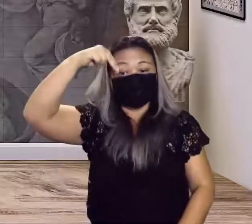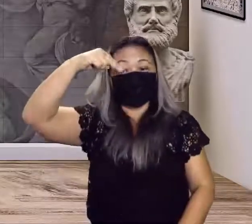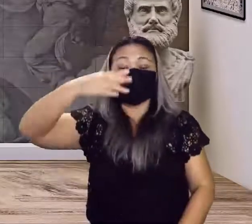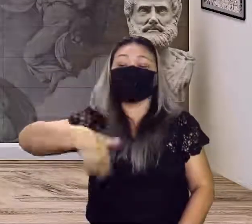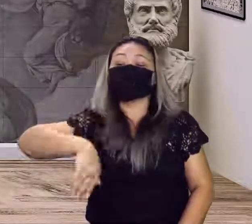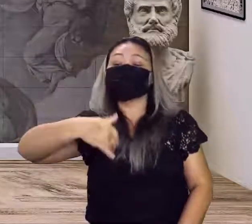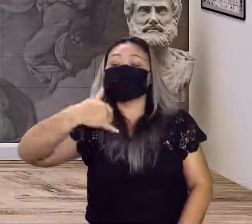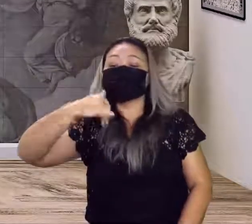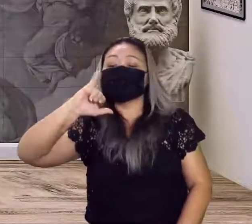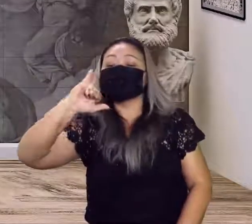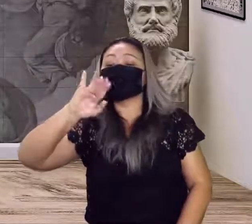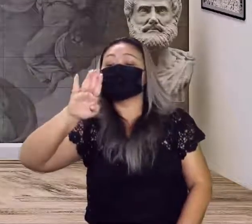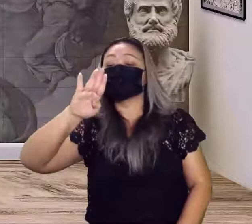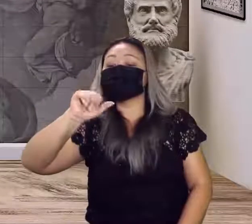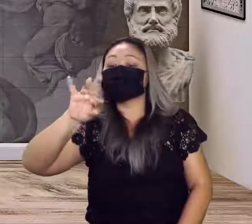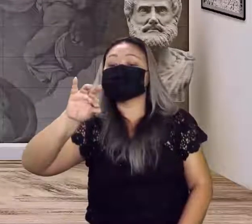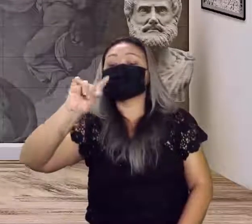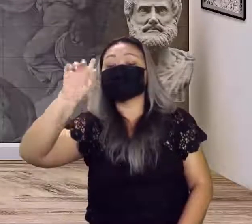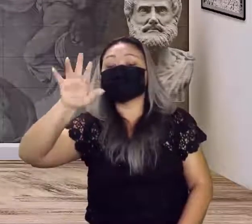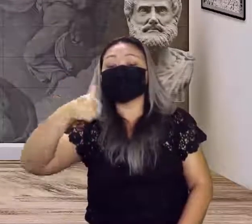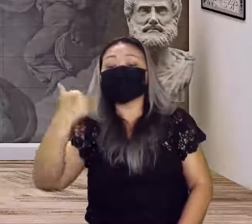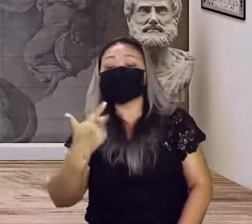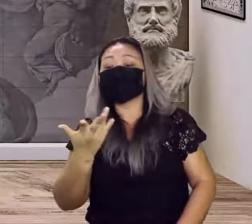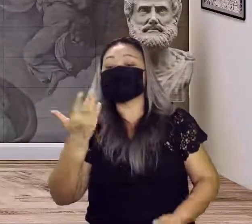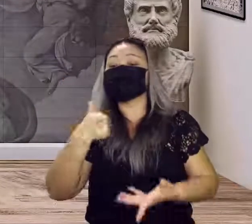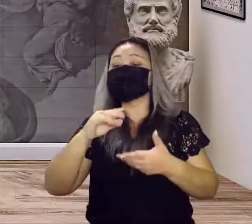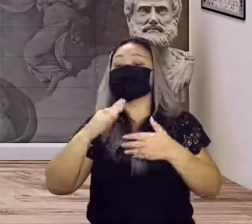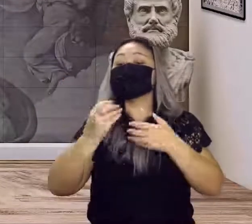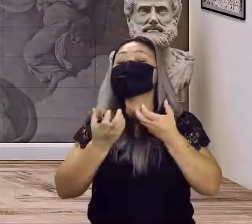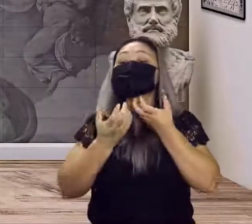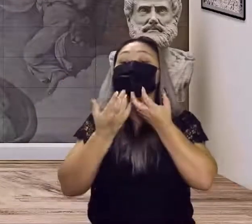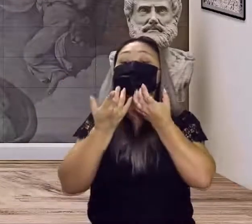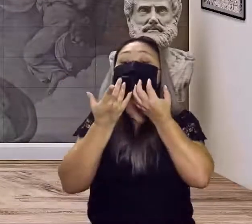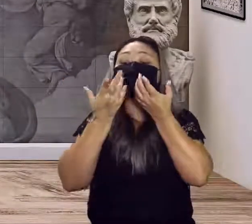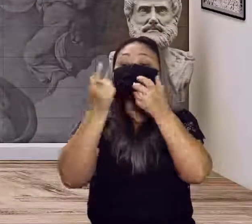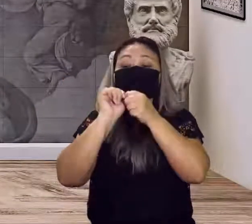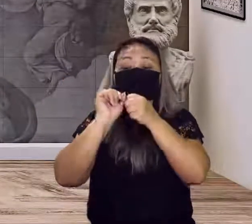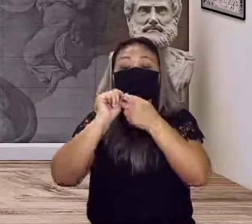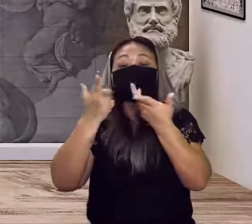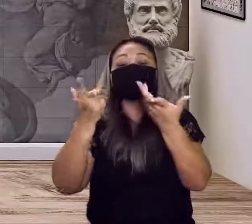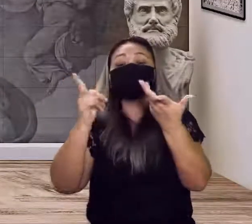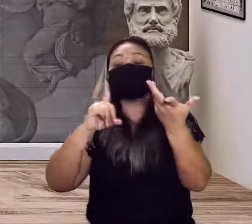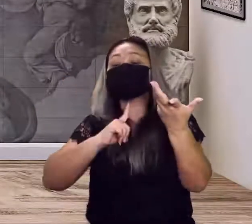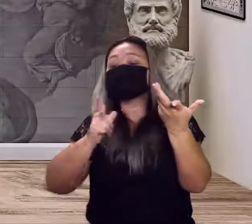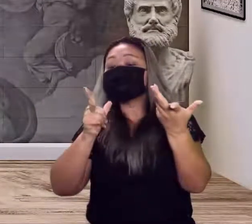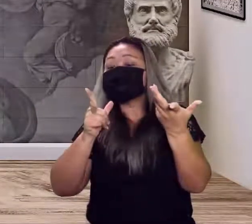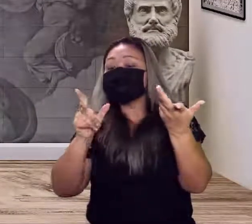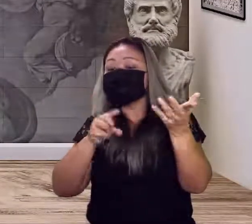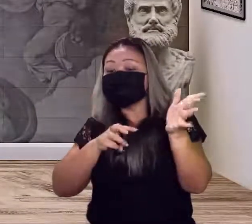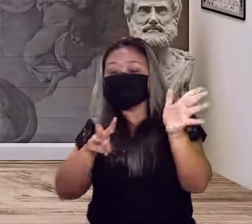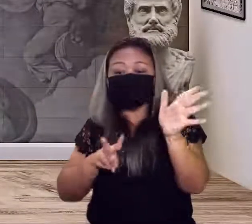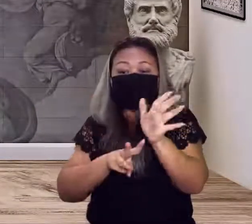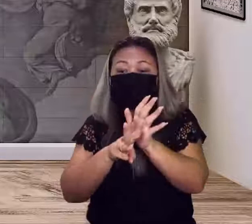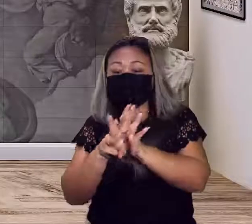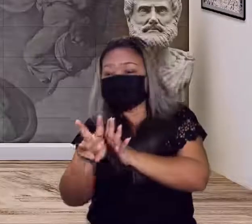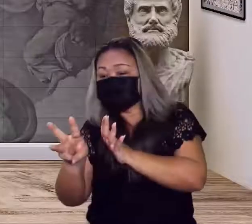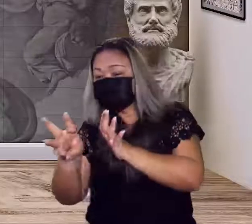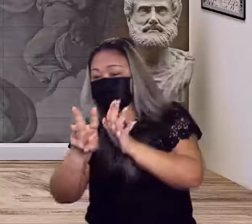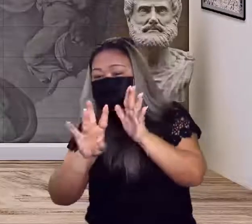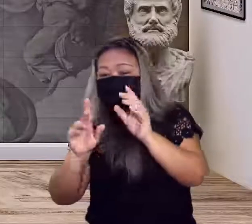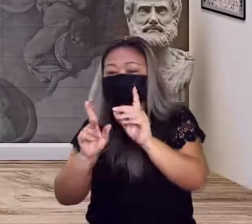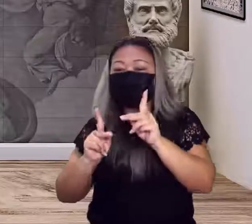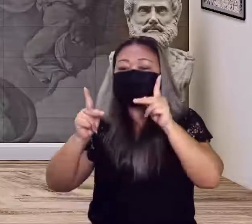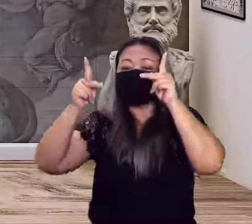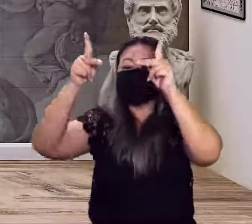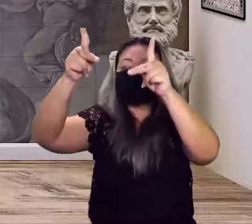Boitatá, da Mula Sem Cabeça, etc. Quão bonito isso, né, você perceber. O Rio Madeira, quando vou adentrar ali no Rio Madeira, atravessar a ponte,